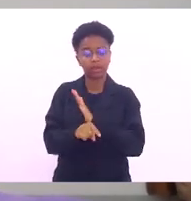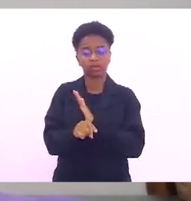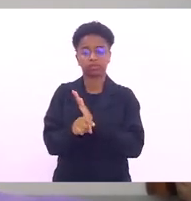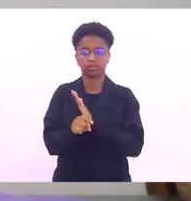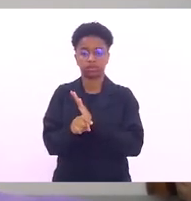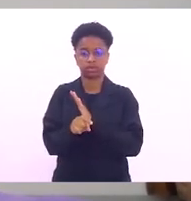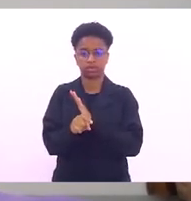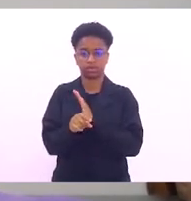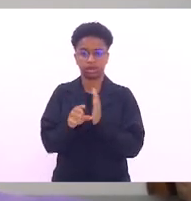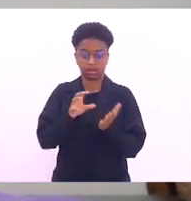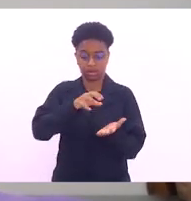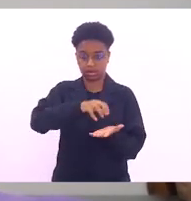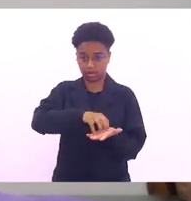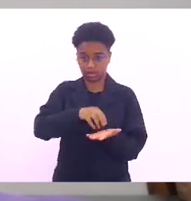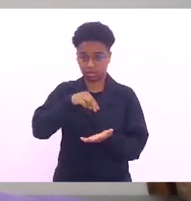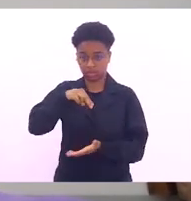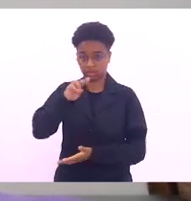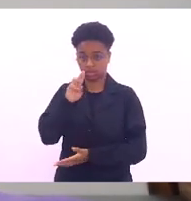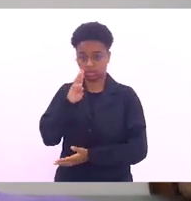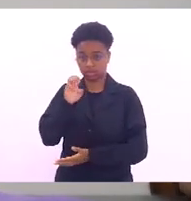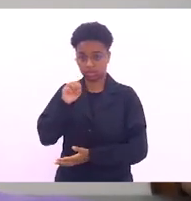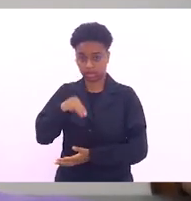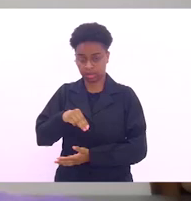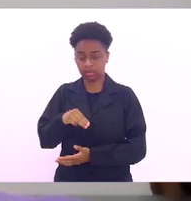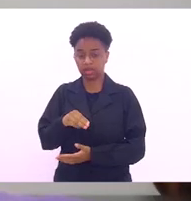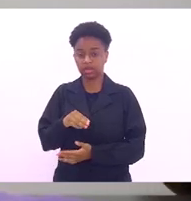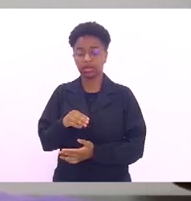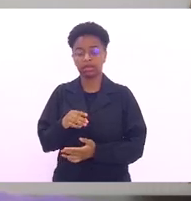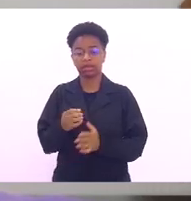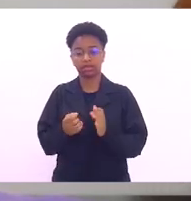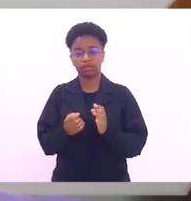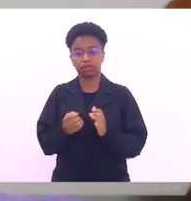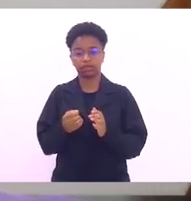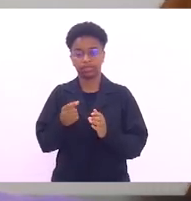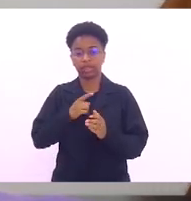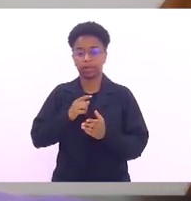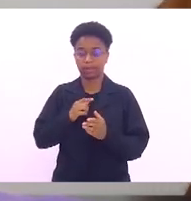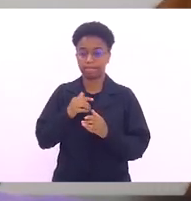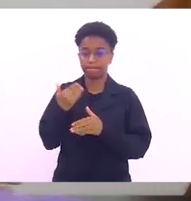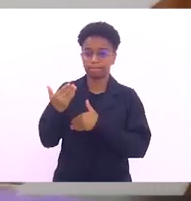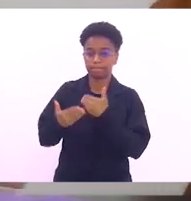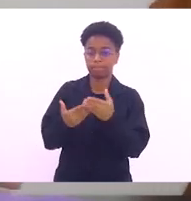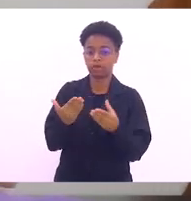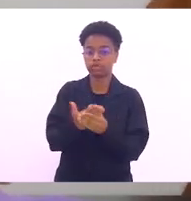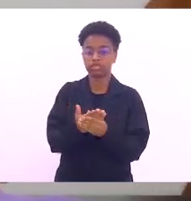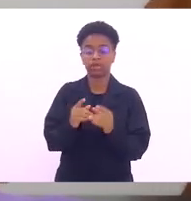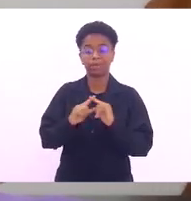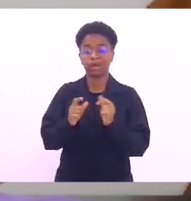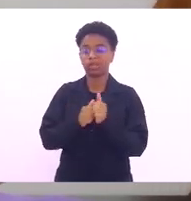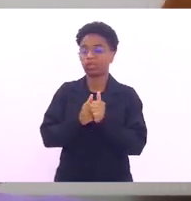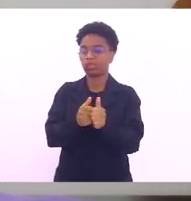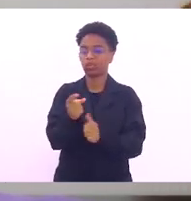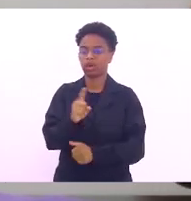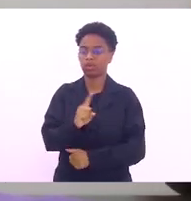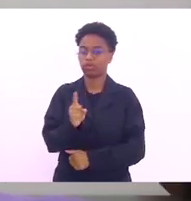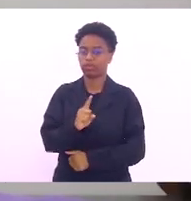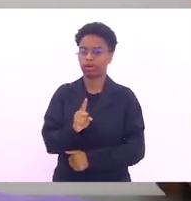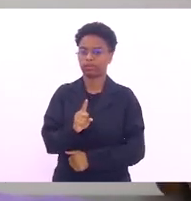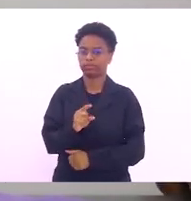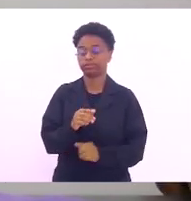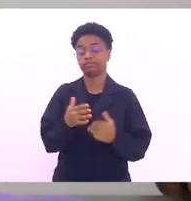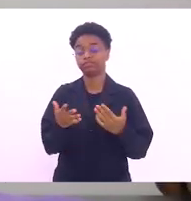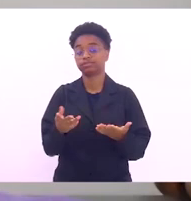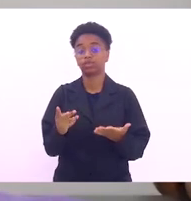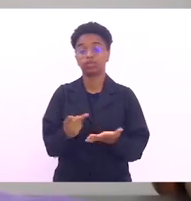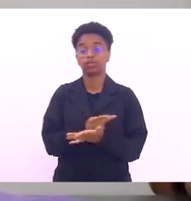a nudem ela ela faz os nossos processos ela peciona mas ela não acompanha né E aí o que